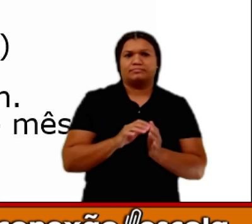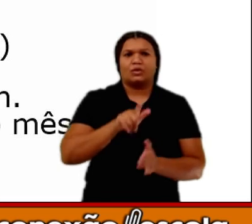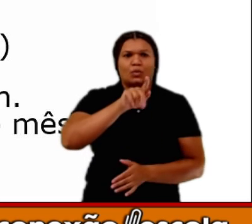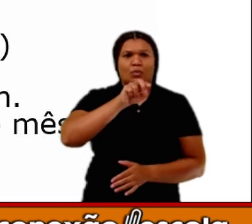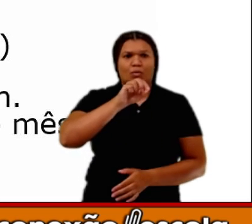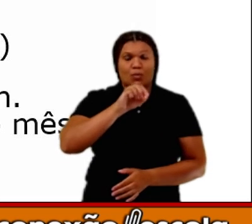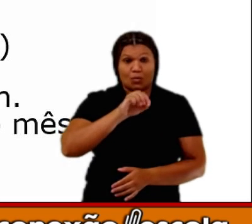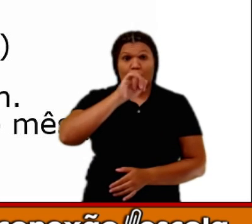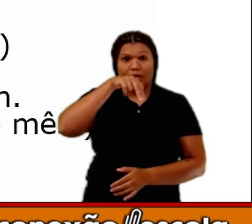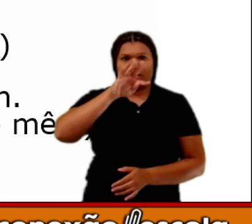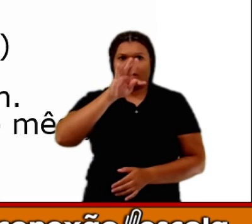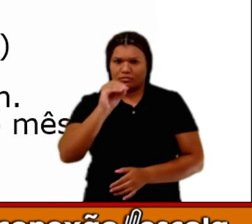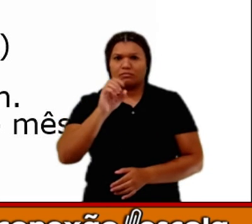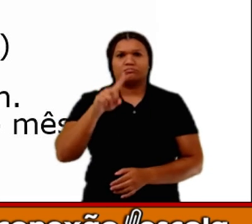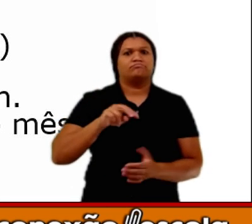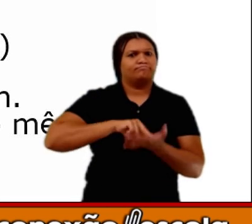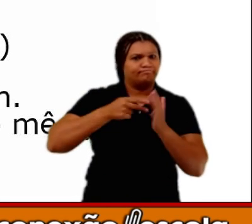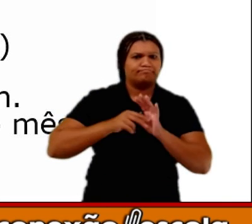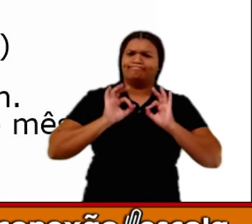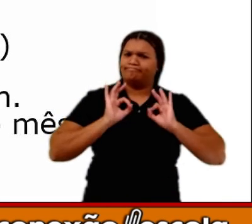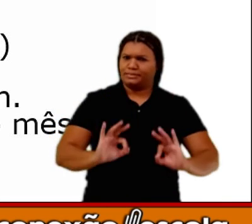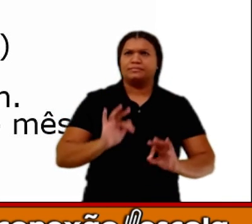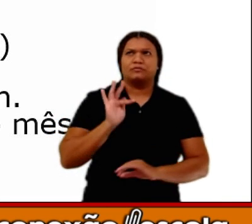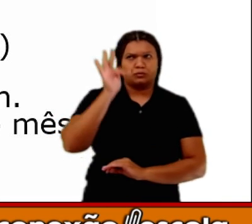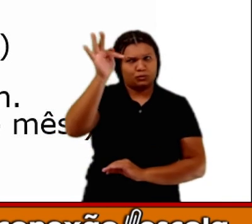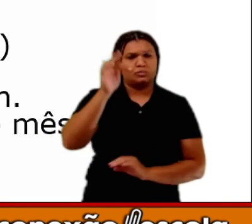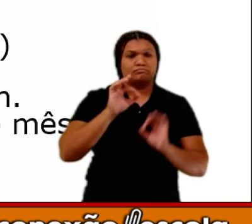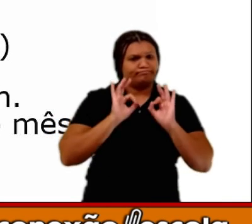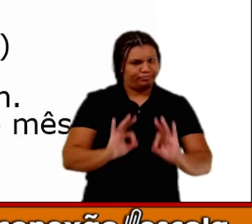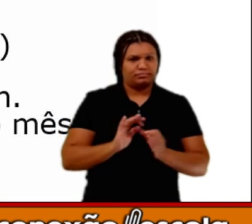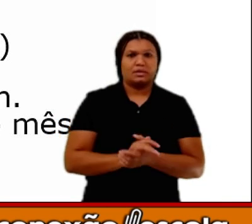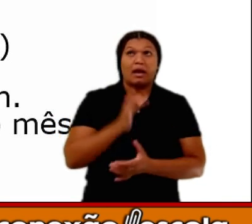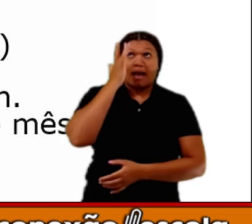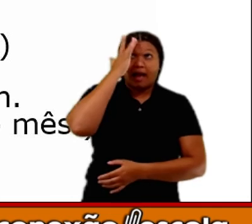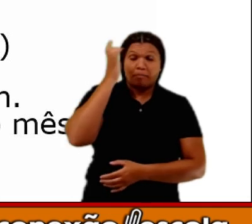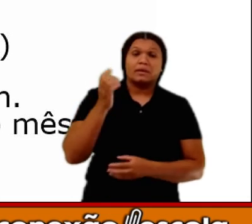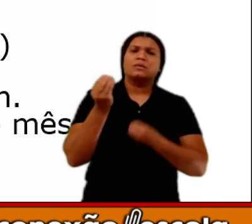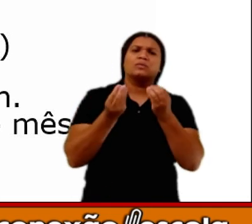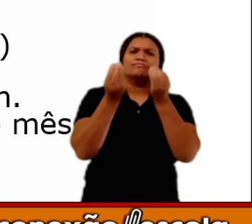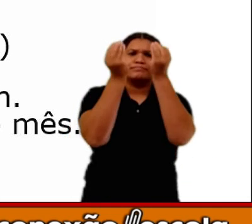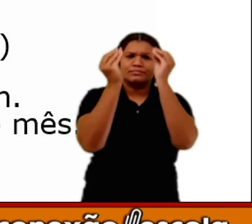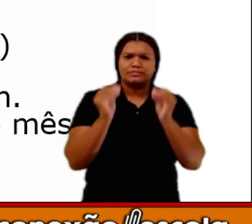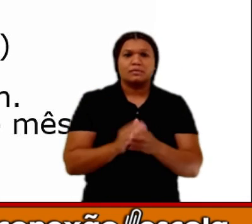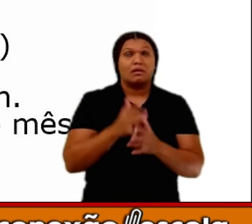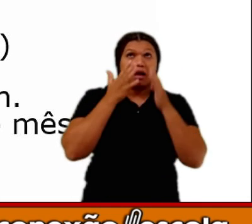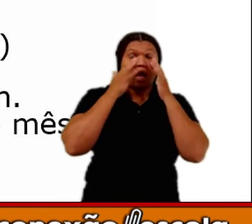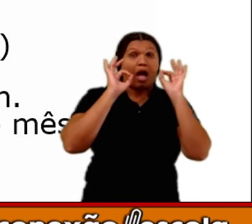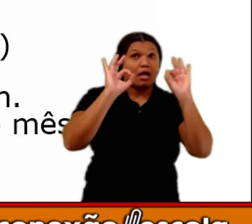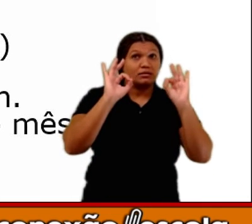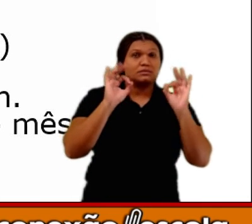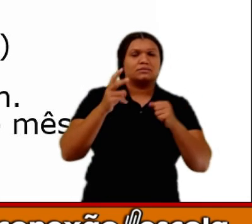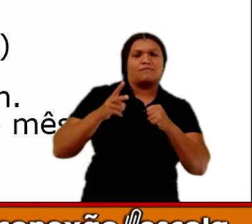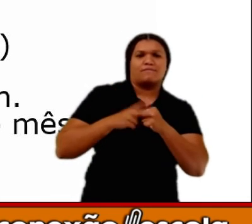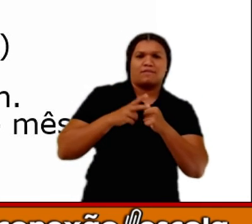certo agora Como que você transfere essa frase minha a comprar um carro novo amanhã em inglês Observe o verbo